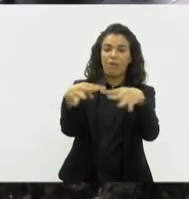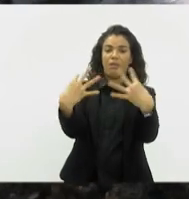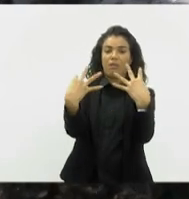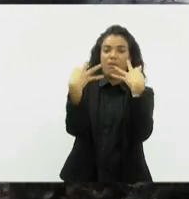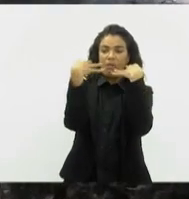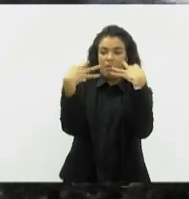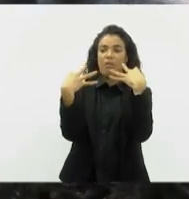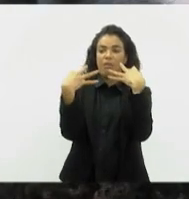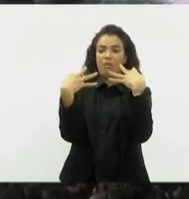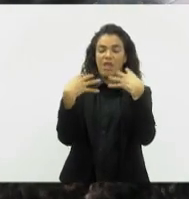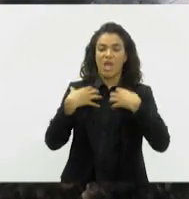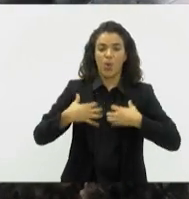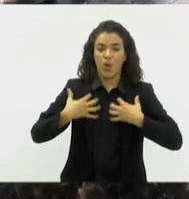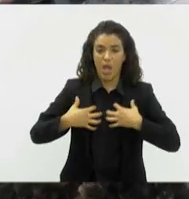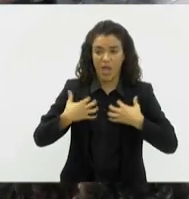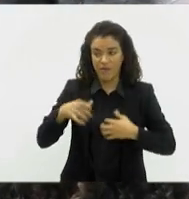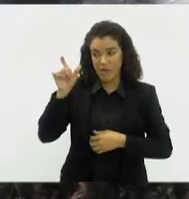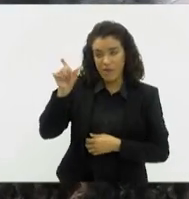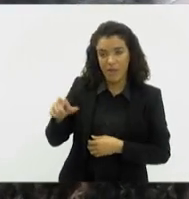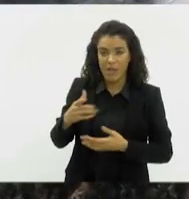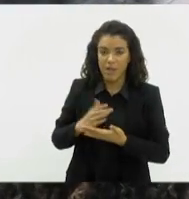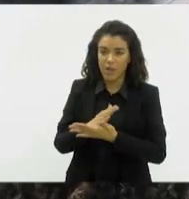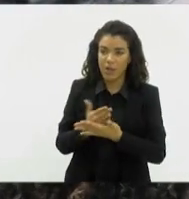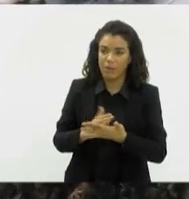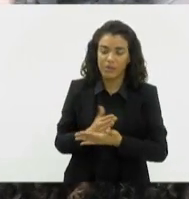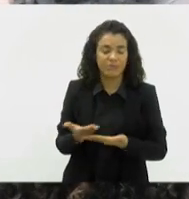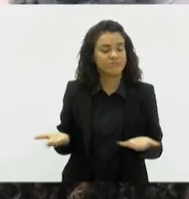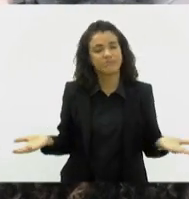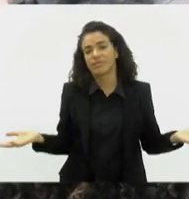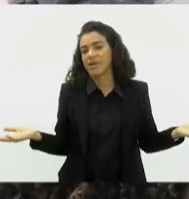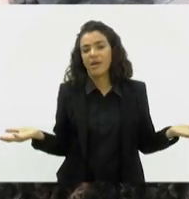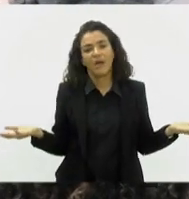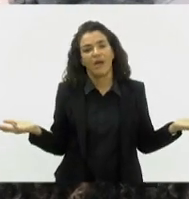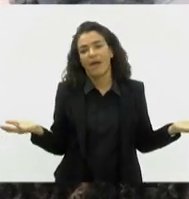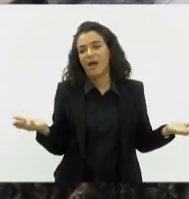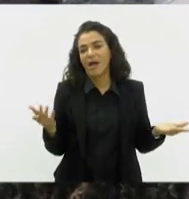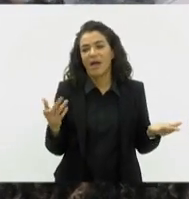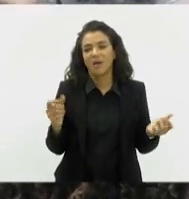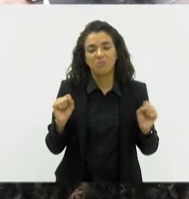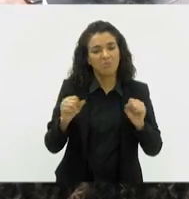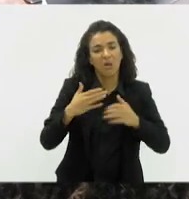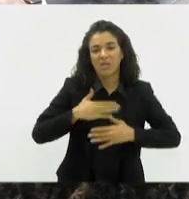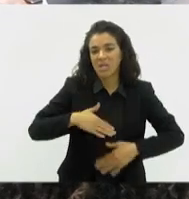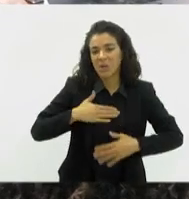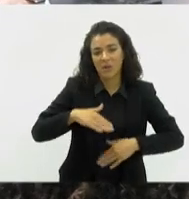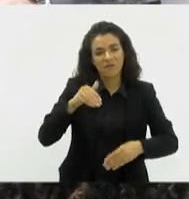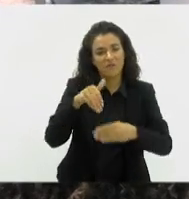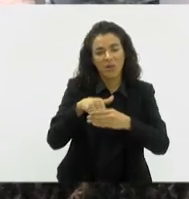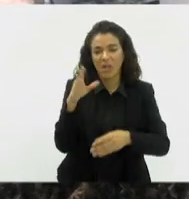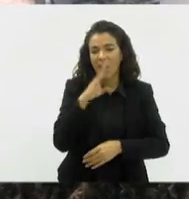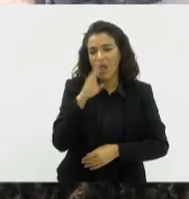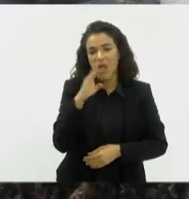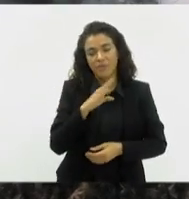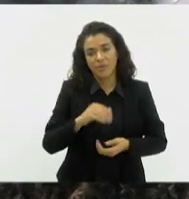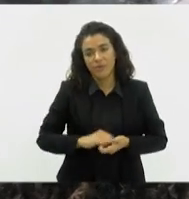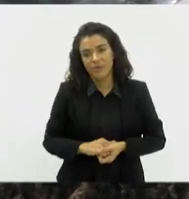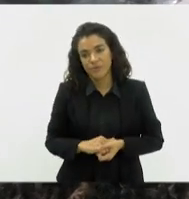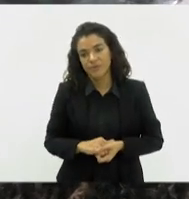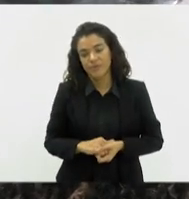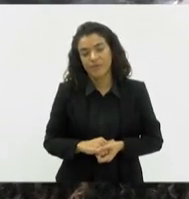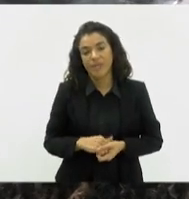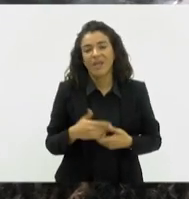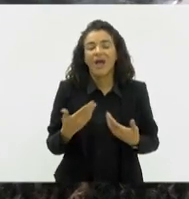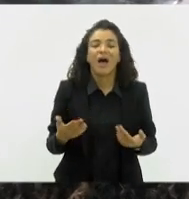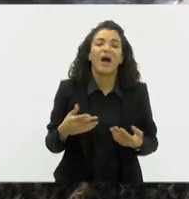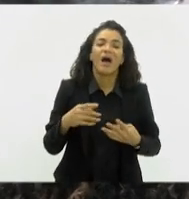gente questionar e ele for ficar incomodado, não tem Mas sentido deputado, aqui daqui. A gente vota deputado. Logo. Se não quiser falar, pode ficar tranquilo, que a gente já vota logo também. Deputado, todo olha mundo, só. A